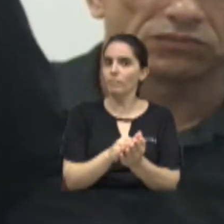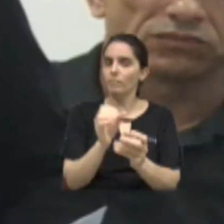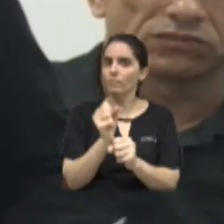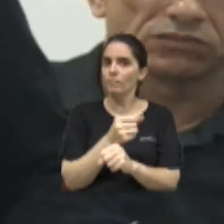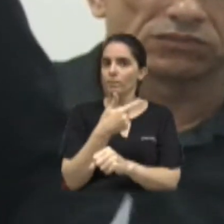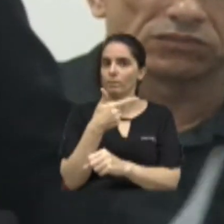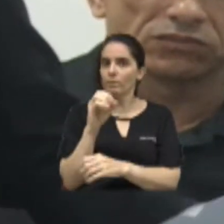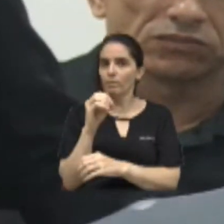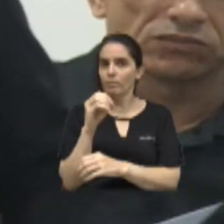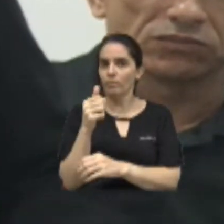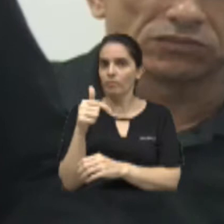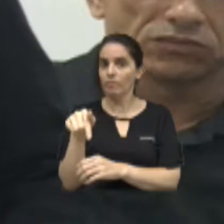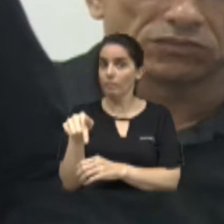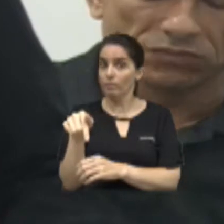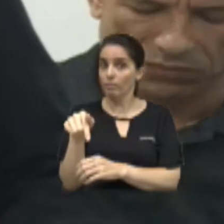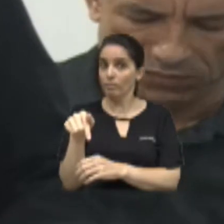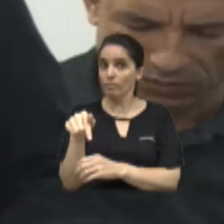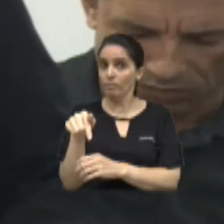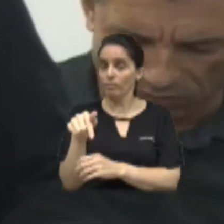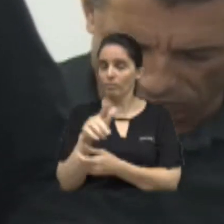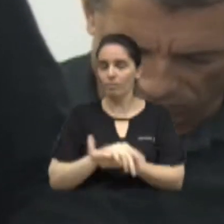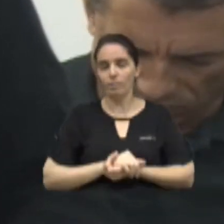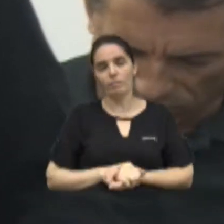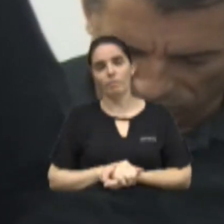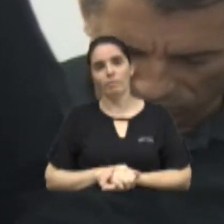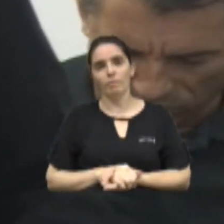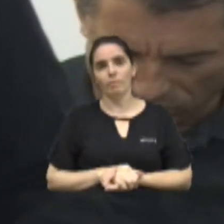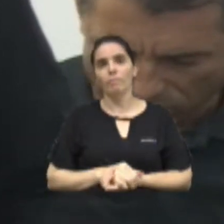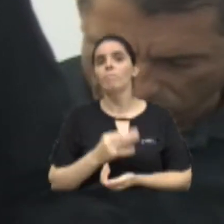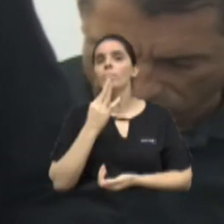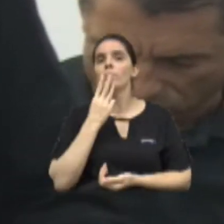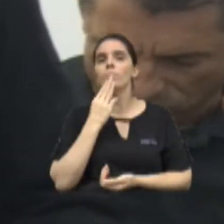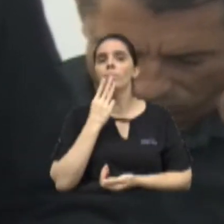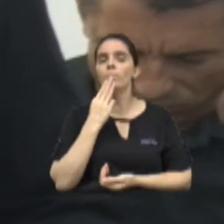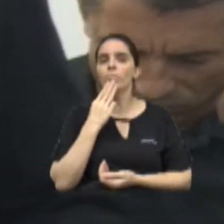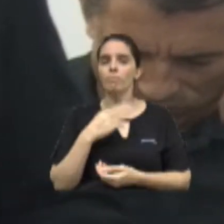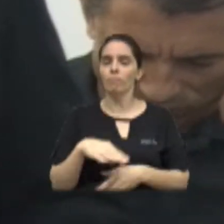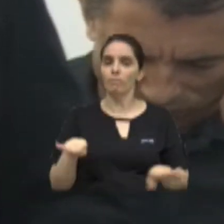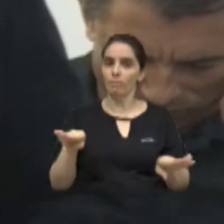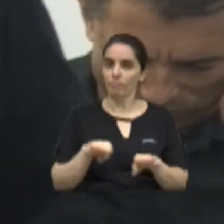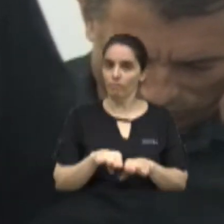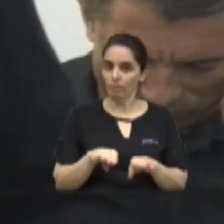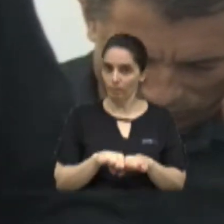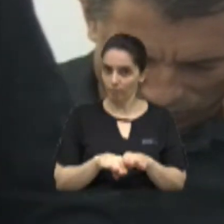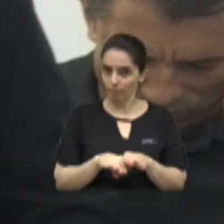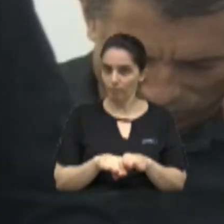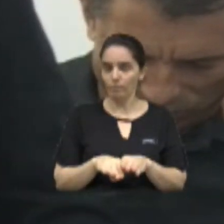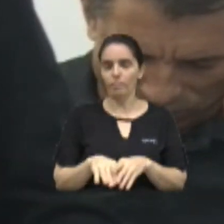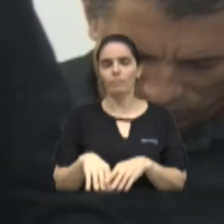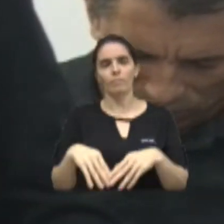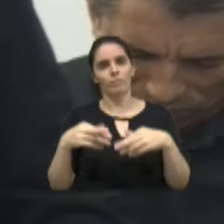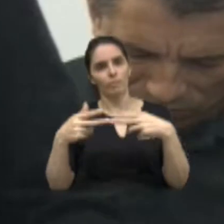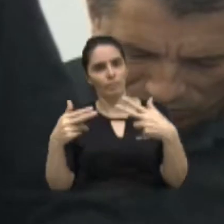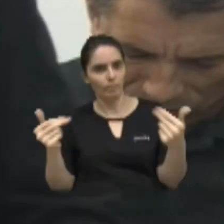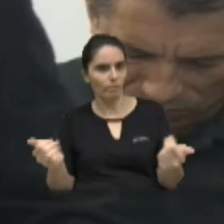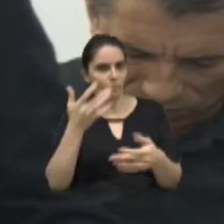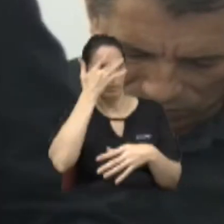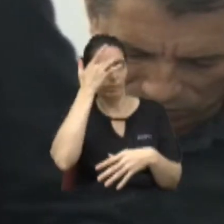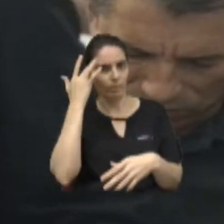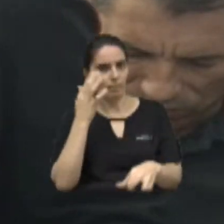para o município de Limeira. Eu também, como outros vereadores, recebi